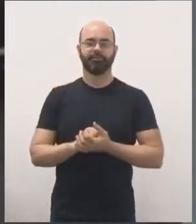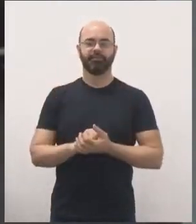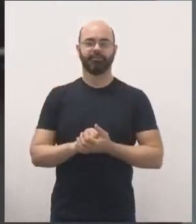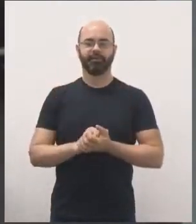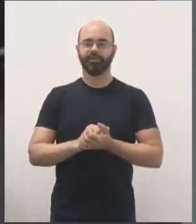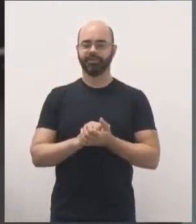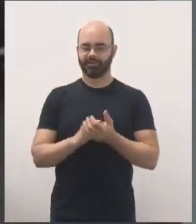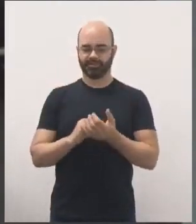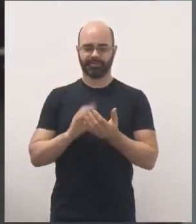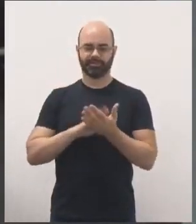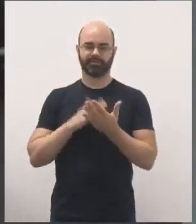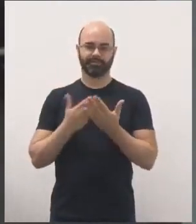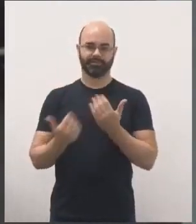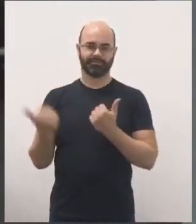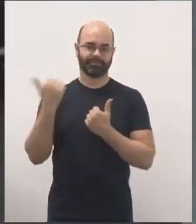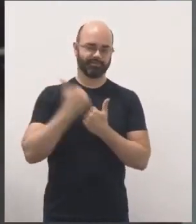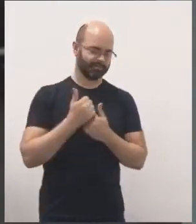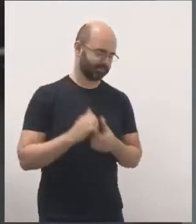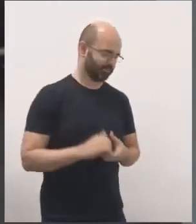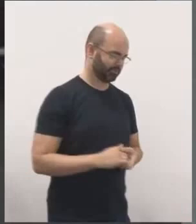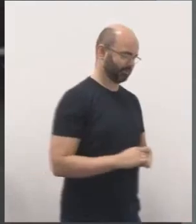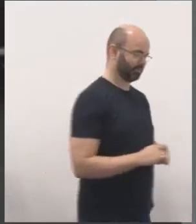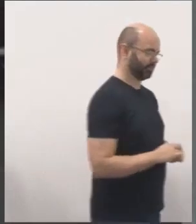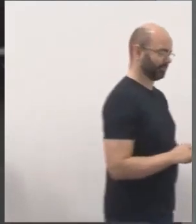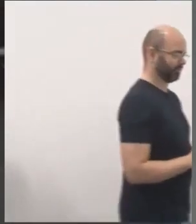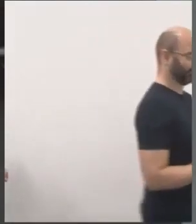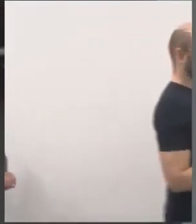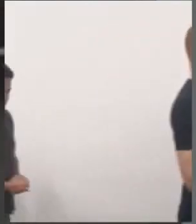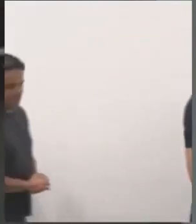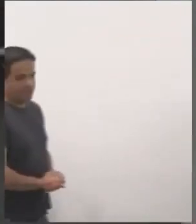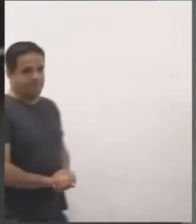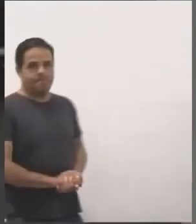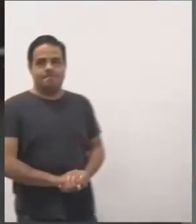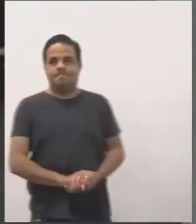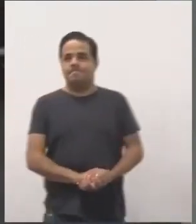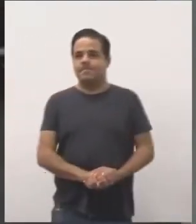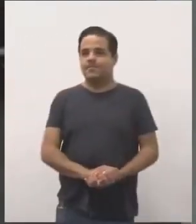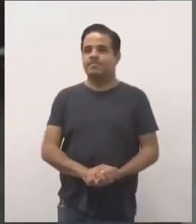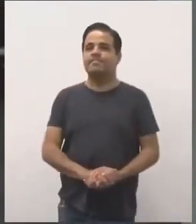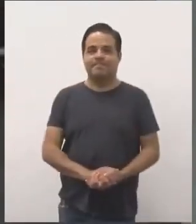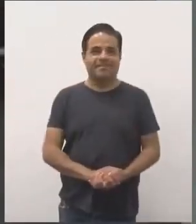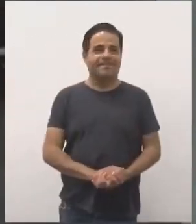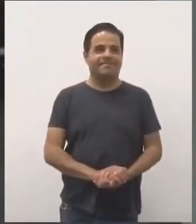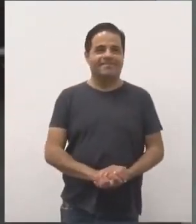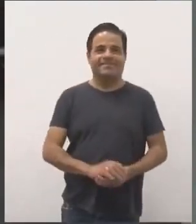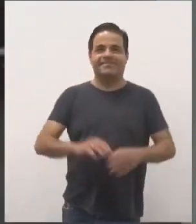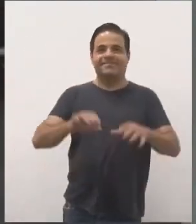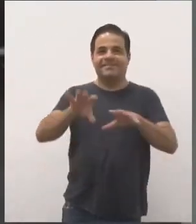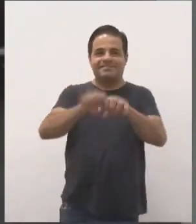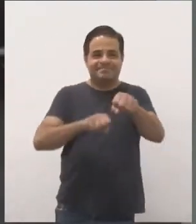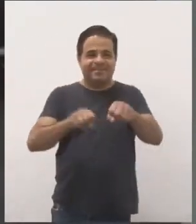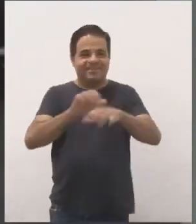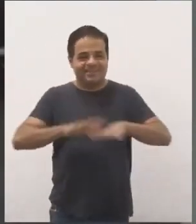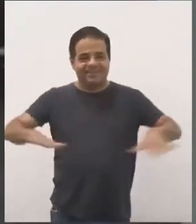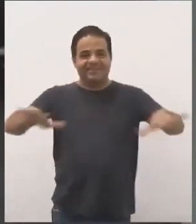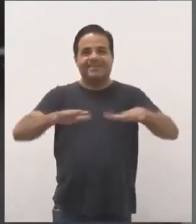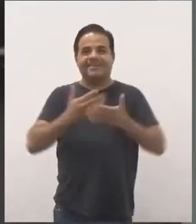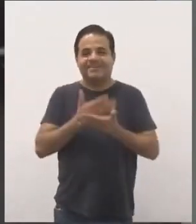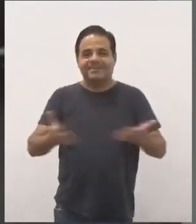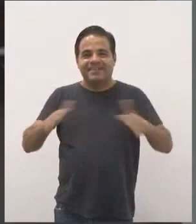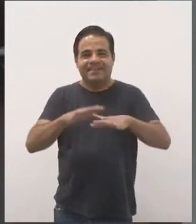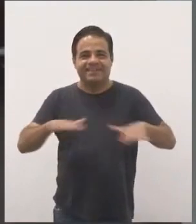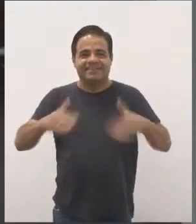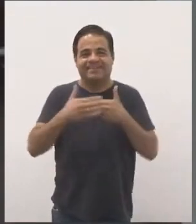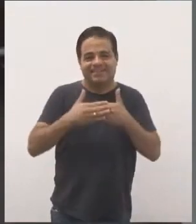passado. Então, a formação passada. Então, na formação passada, a gente falou muito do uso das redes